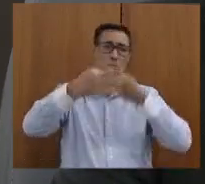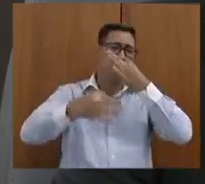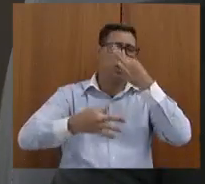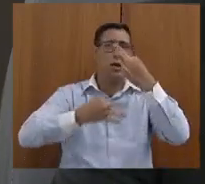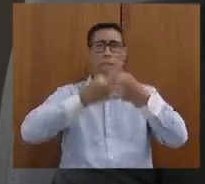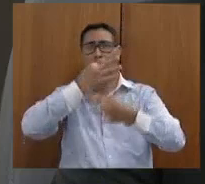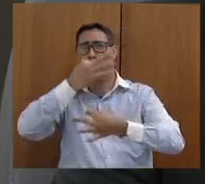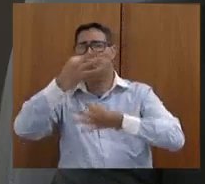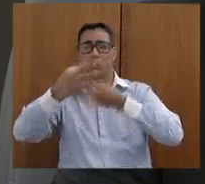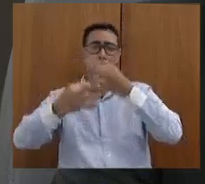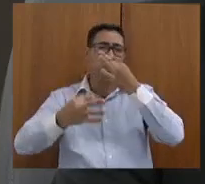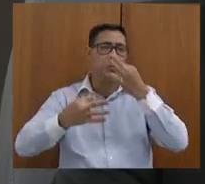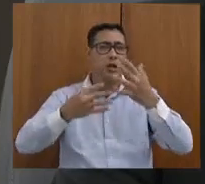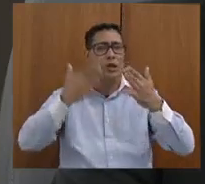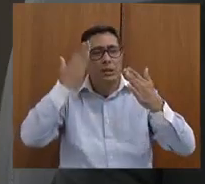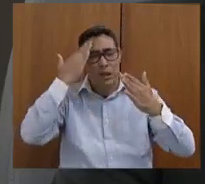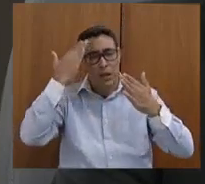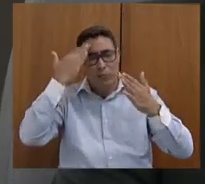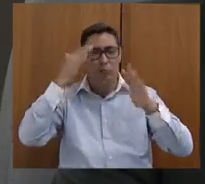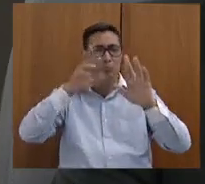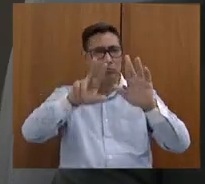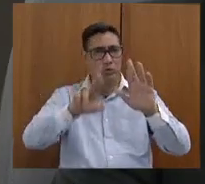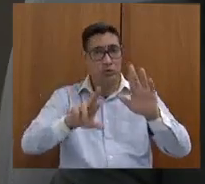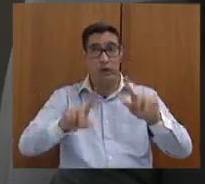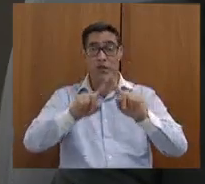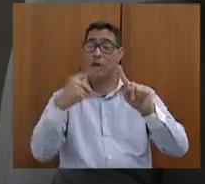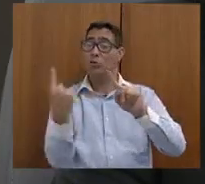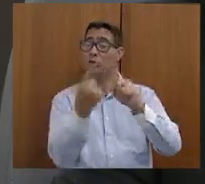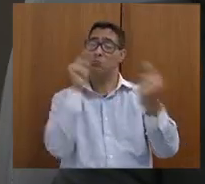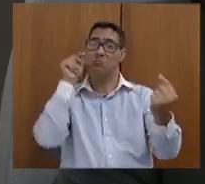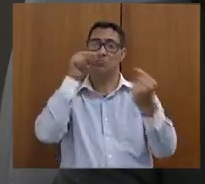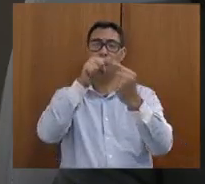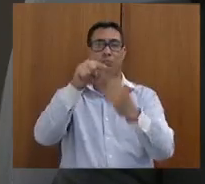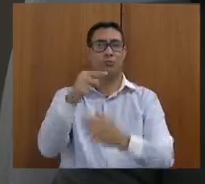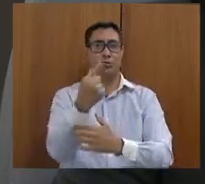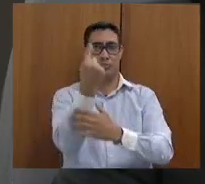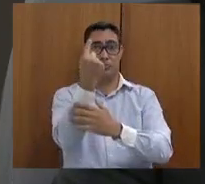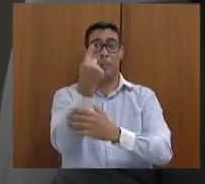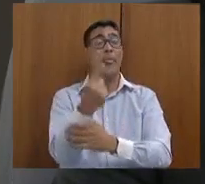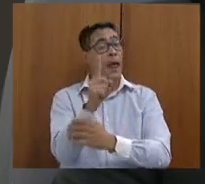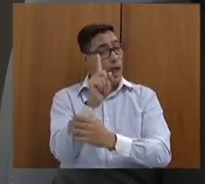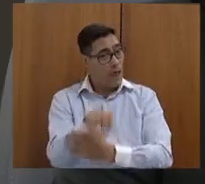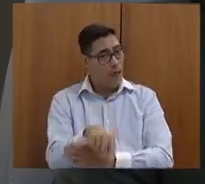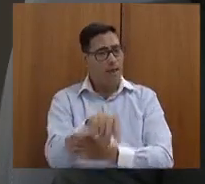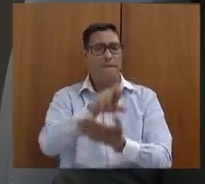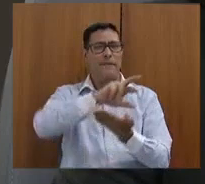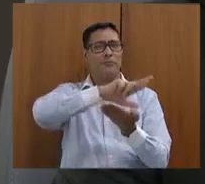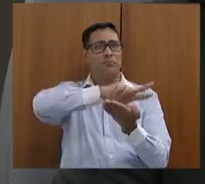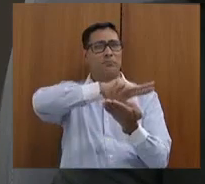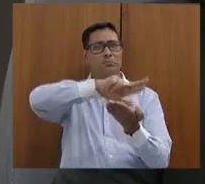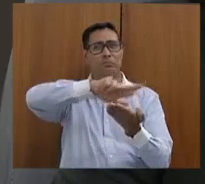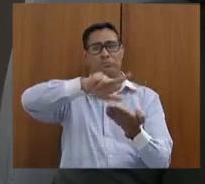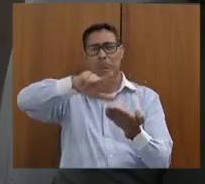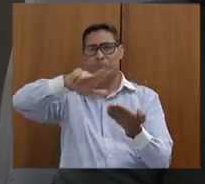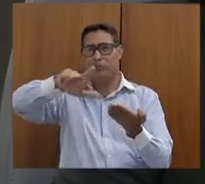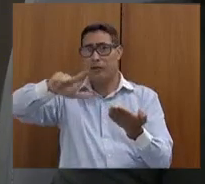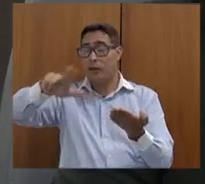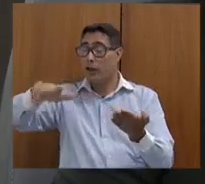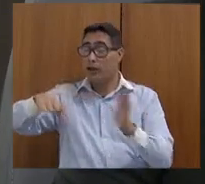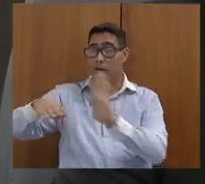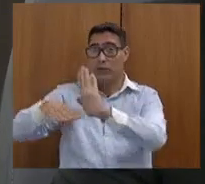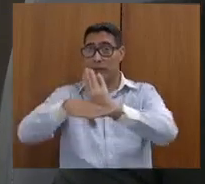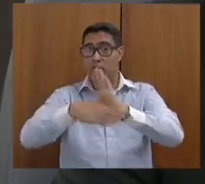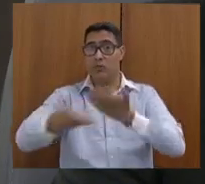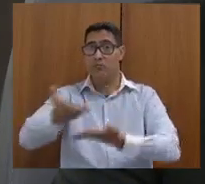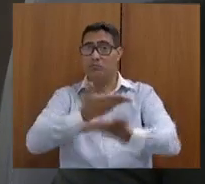um com o seu olhar e é essa diversidade que enriquece o debate